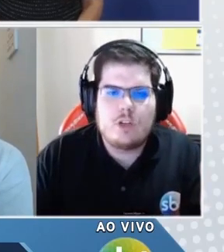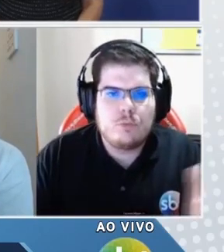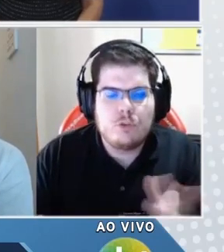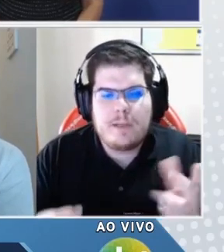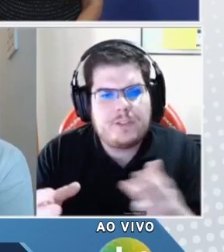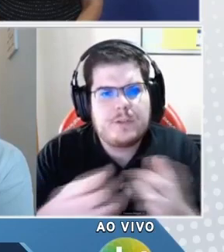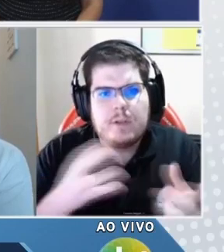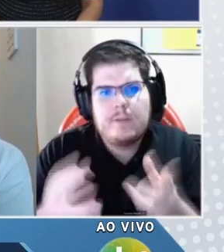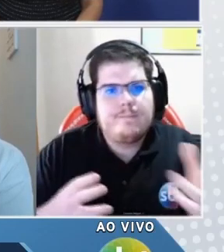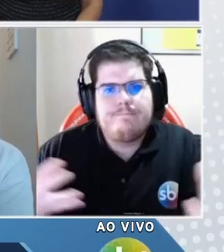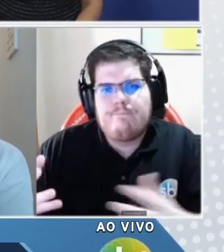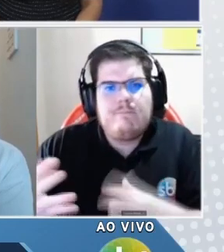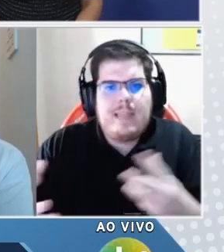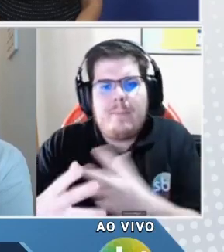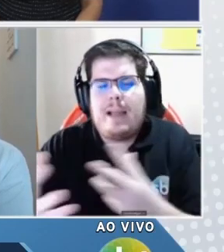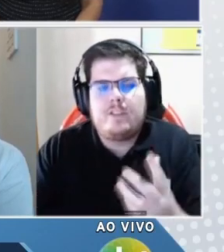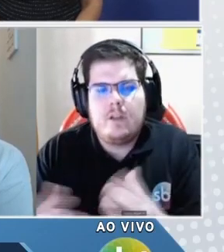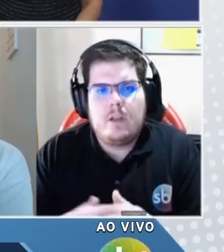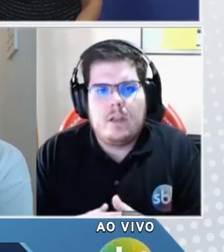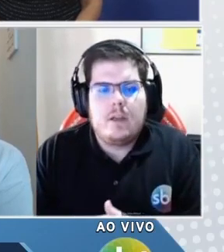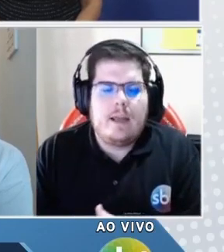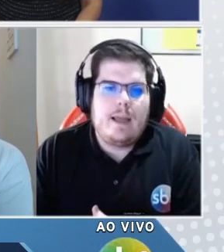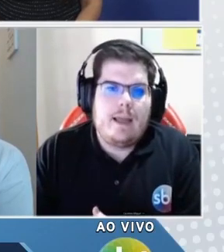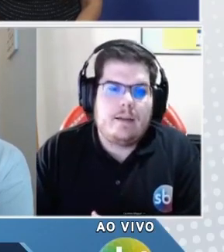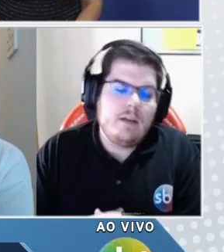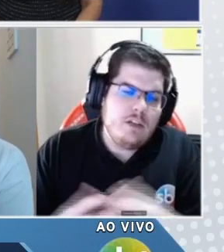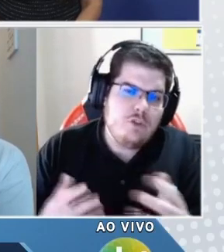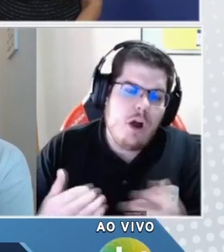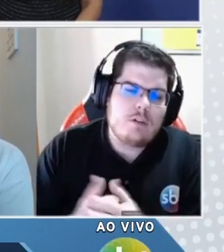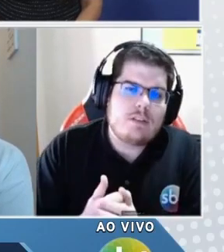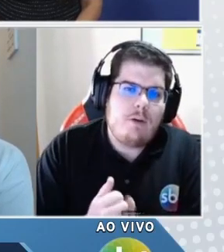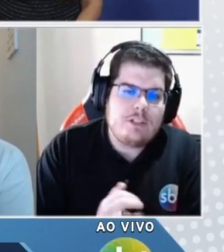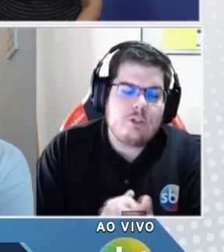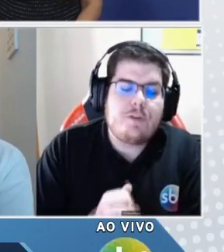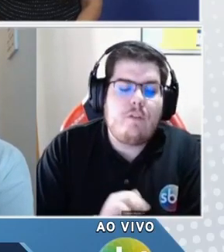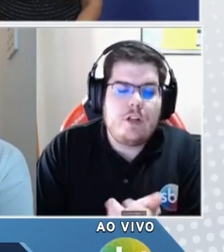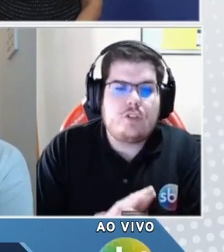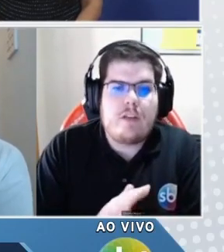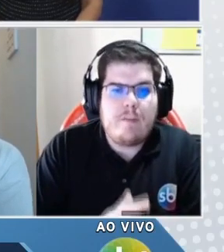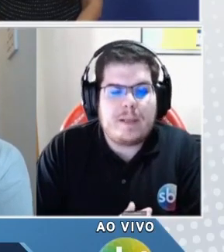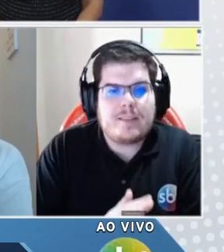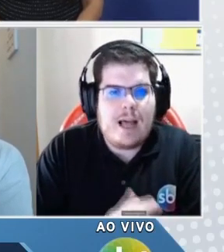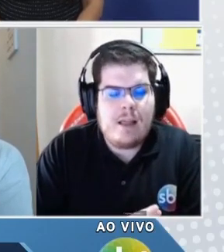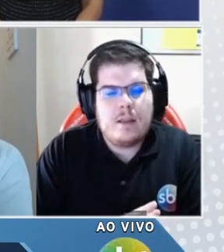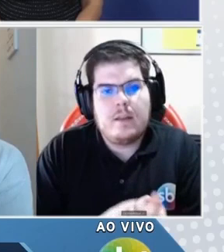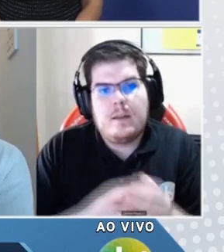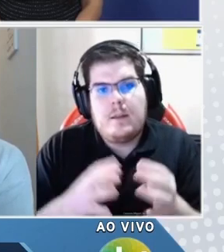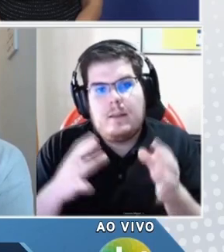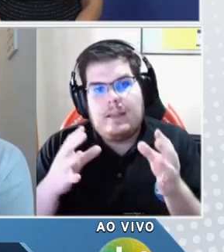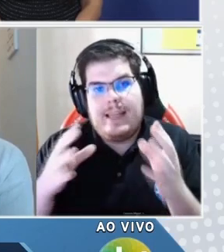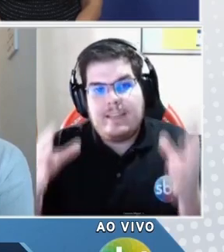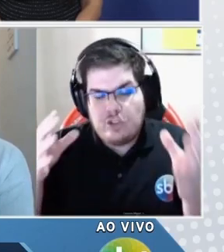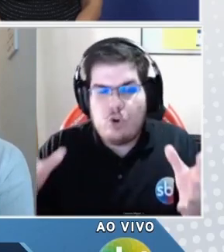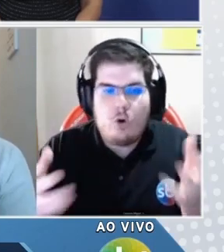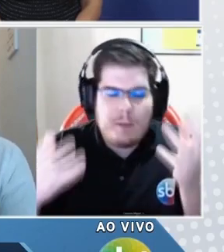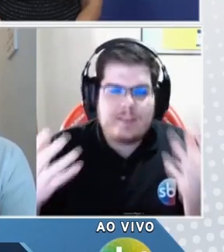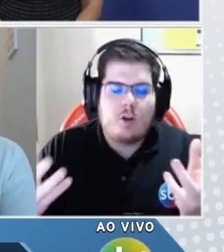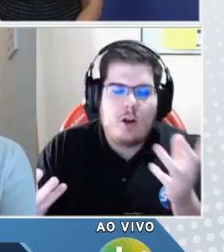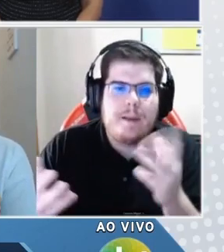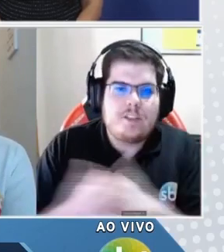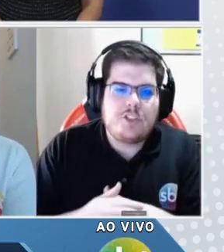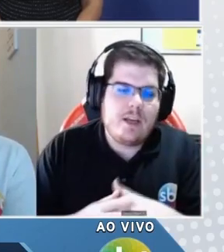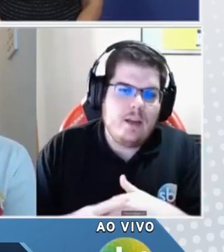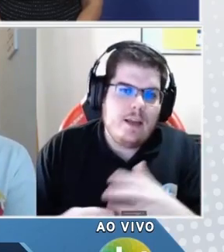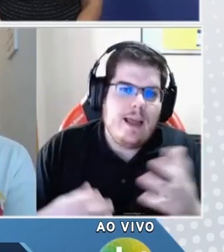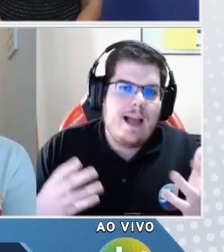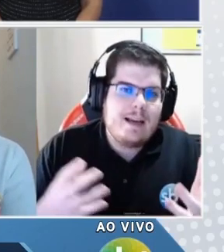um dos grandes do mundo, mas não tem mais, né? Grandes jogos, assim, eu acho que os favoritos devem passar. E esse jogo, Barcelona